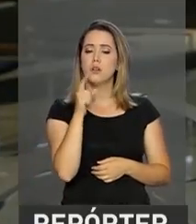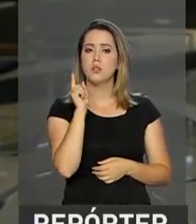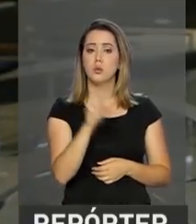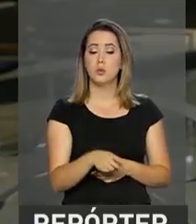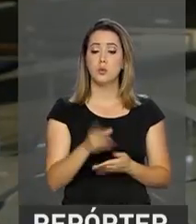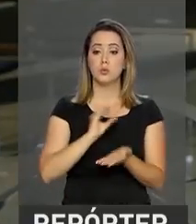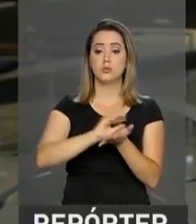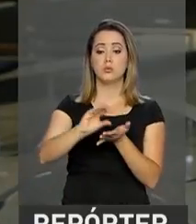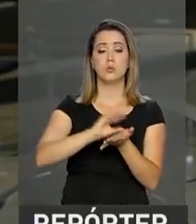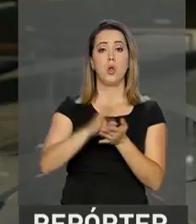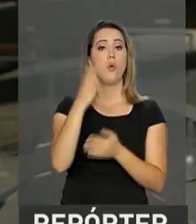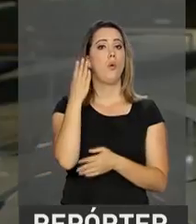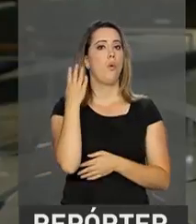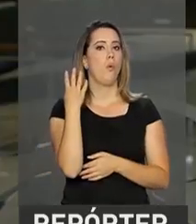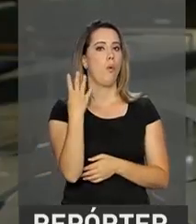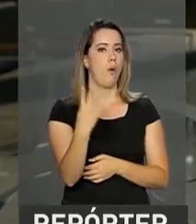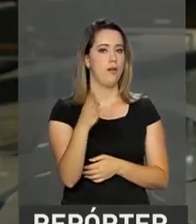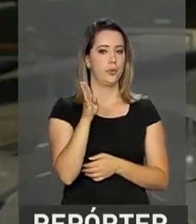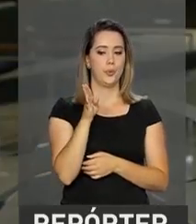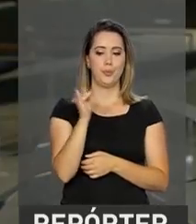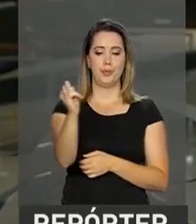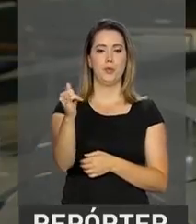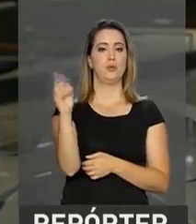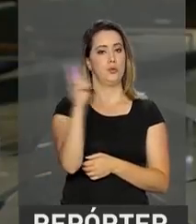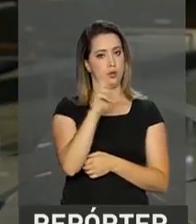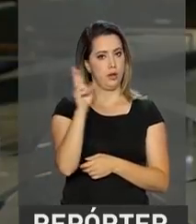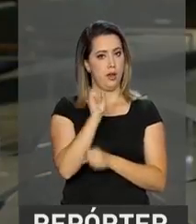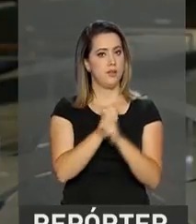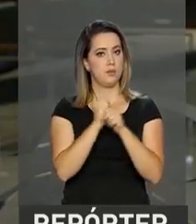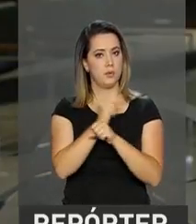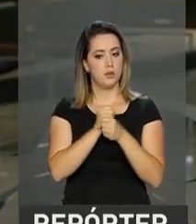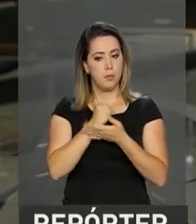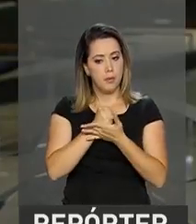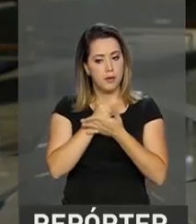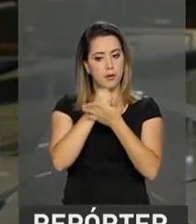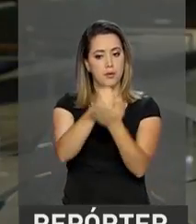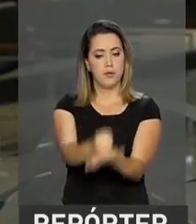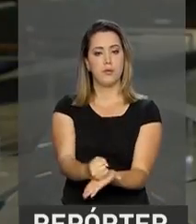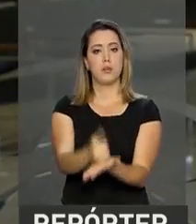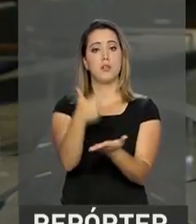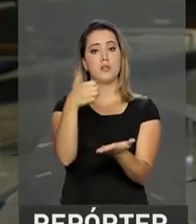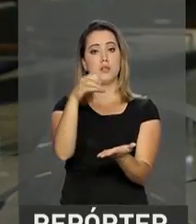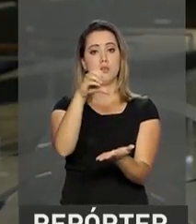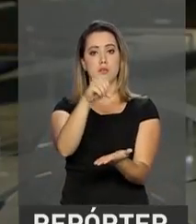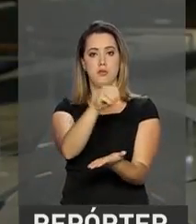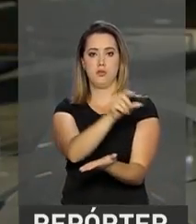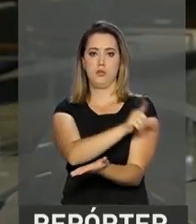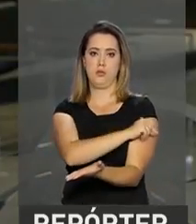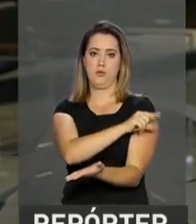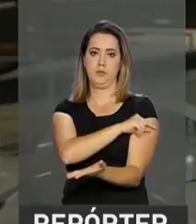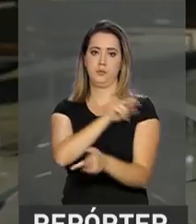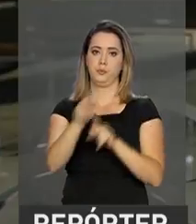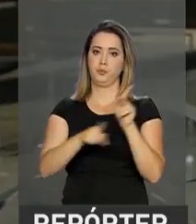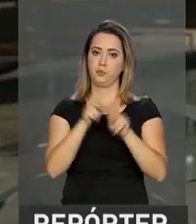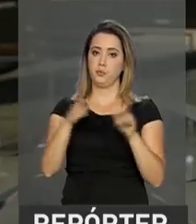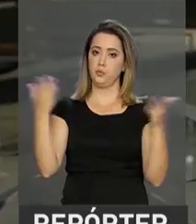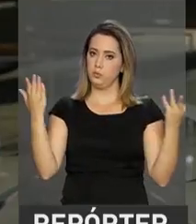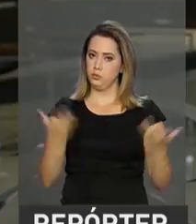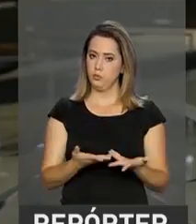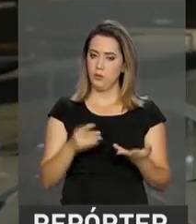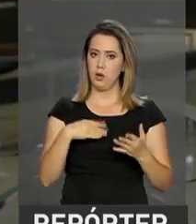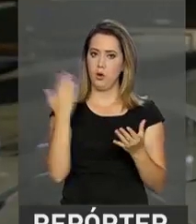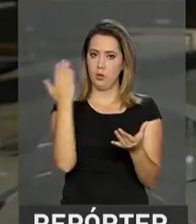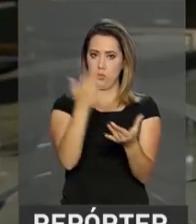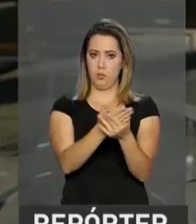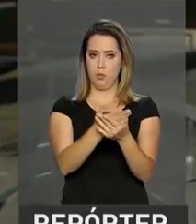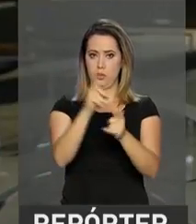investe 4 bilhões de reais por ano para oferecer às 19 vacinas a população e que agora com o prontuário